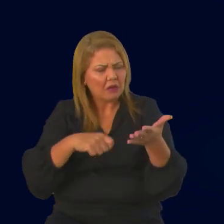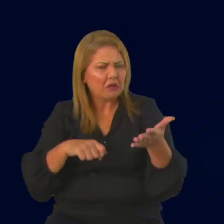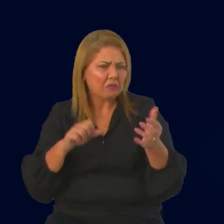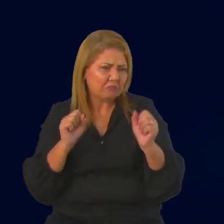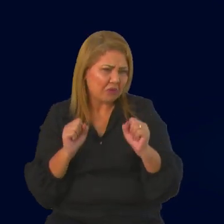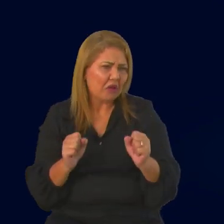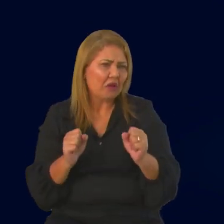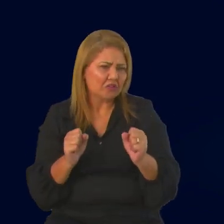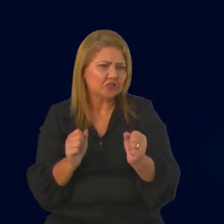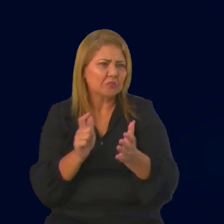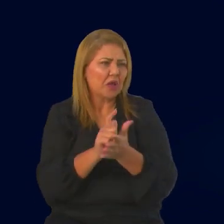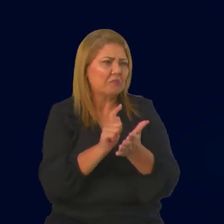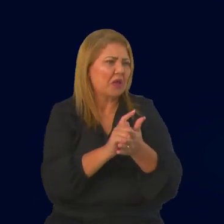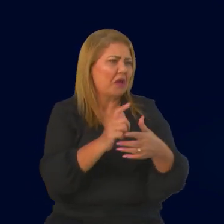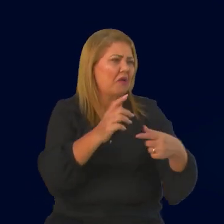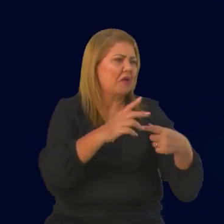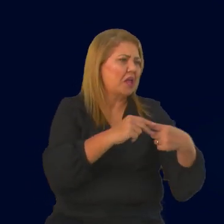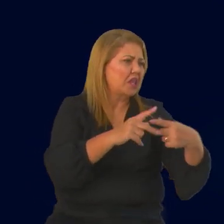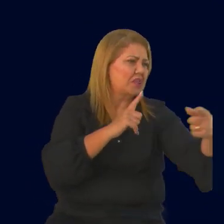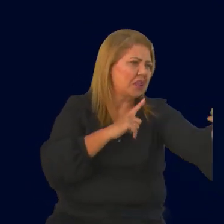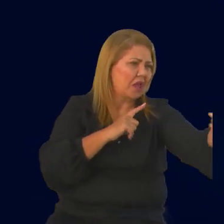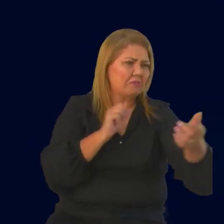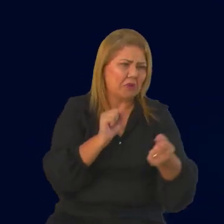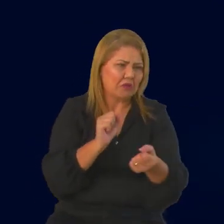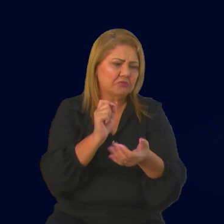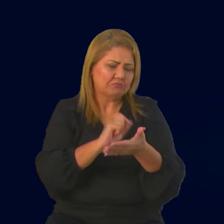pegar alguns papéis e canetas, tá? Que tem aí.